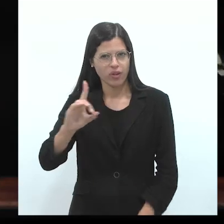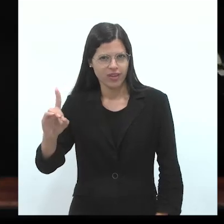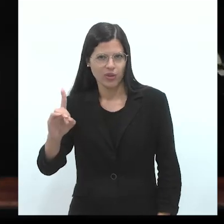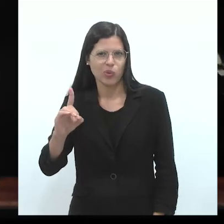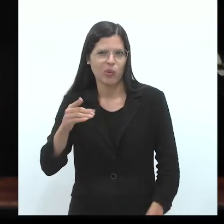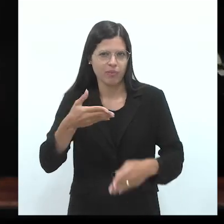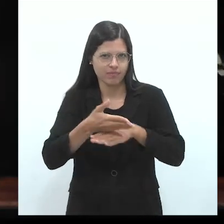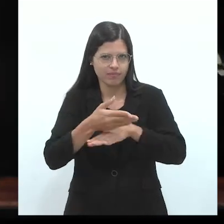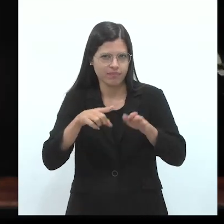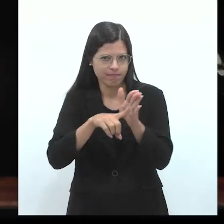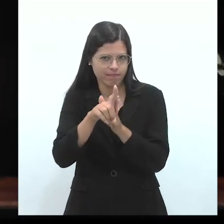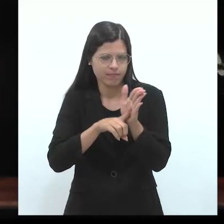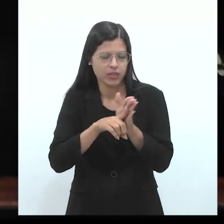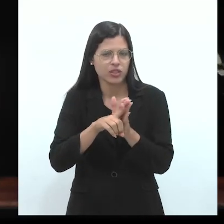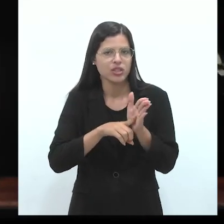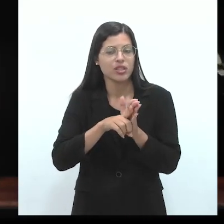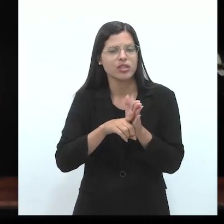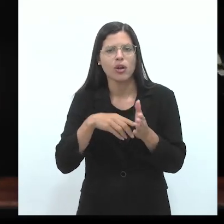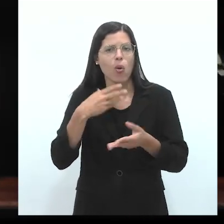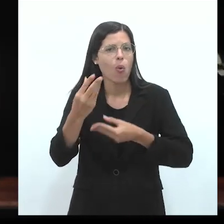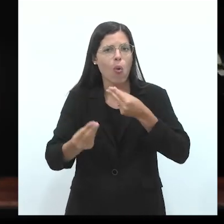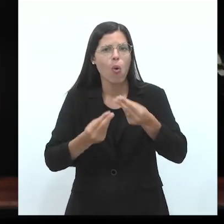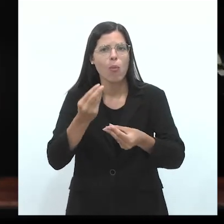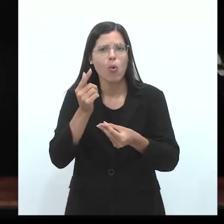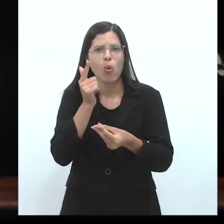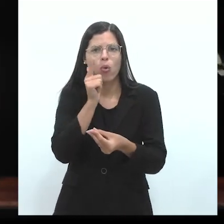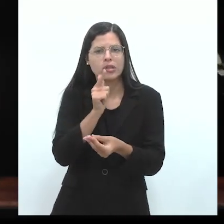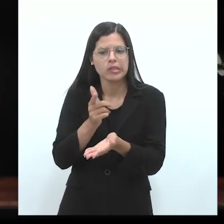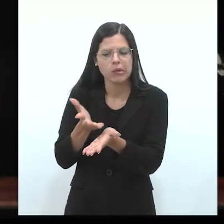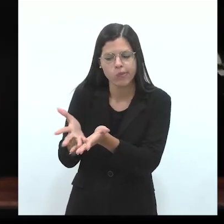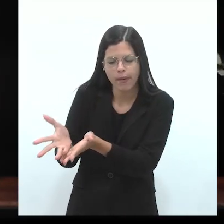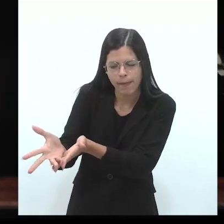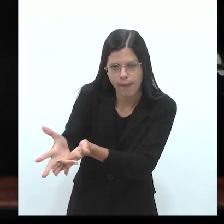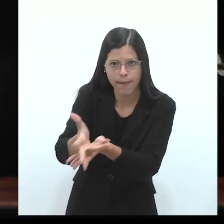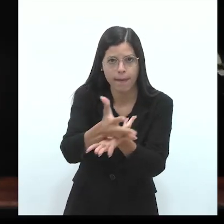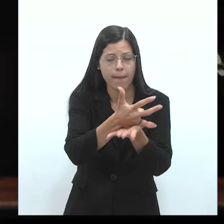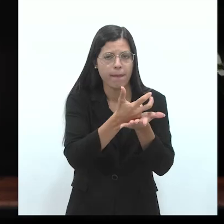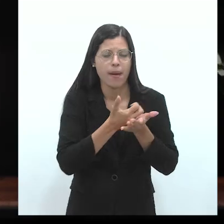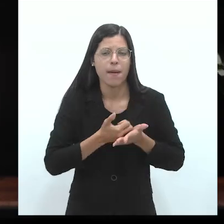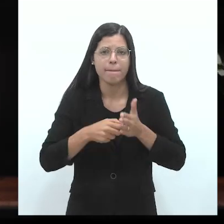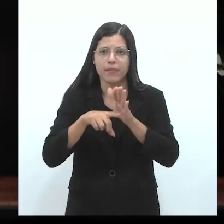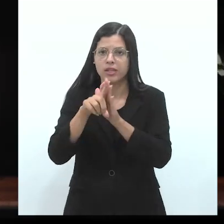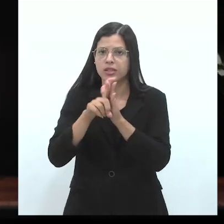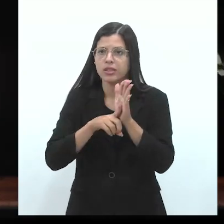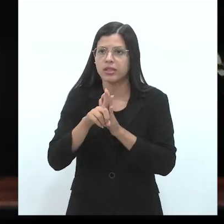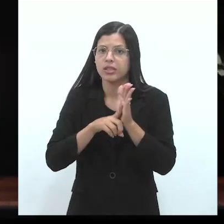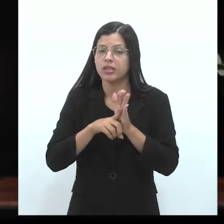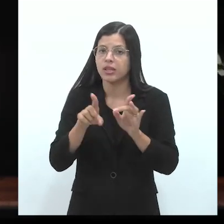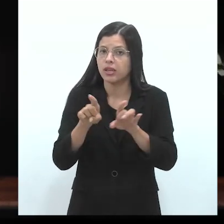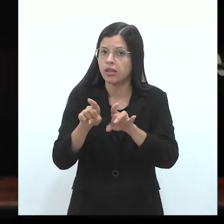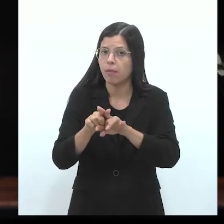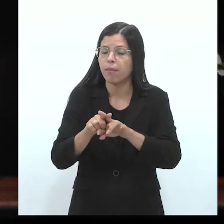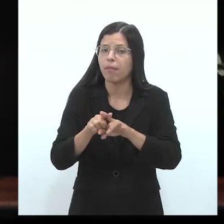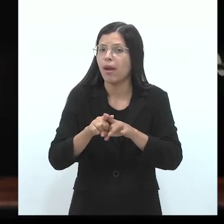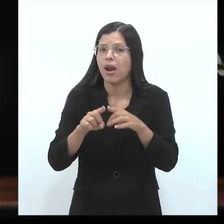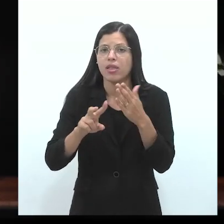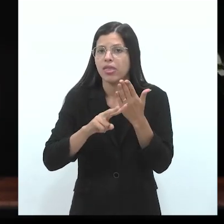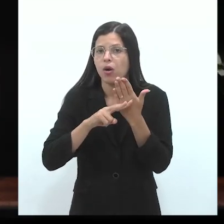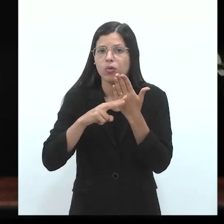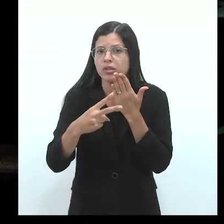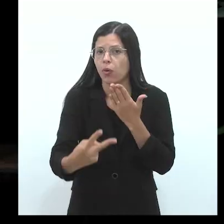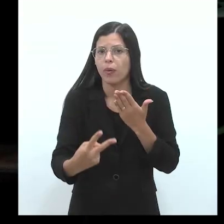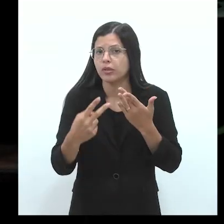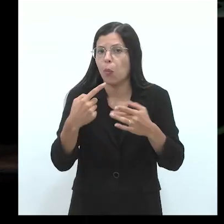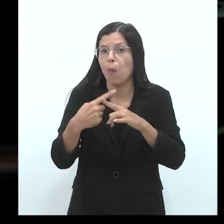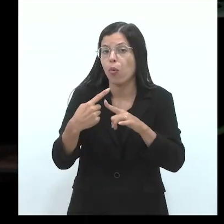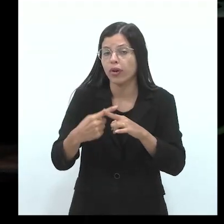que foi para chegar nesse número, né? Como que foi o formato dessa pesquisa para vocês chegarem, por exemplo, na causa da morte?